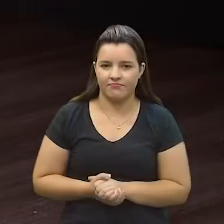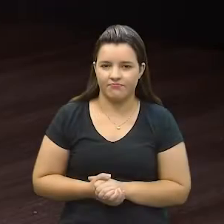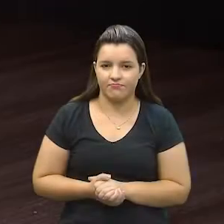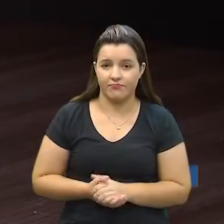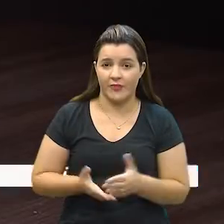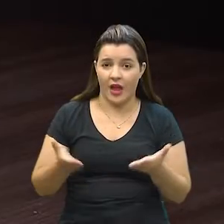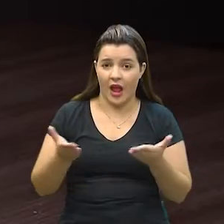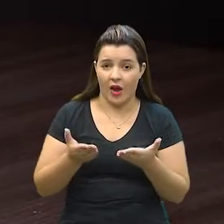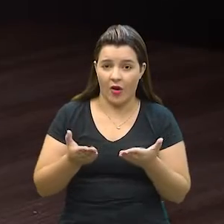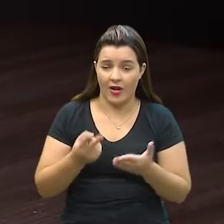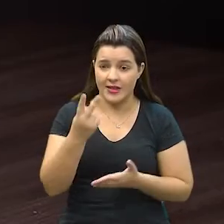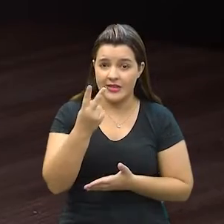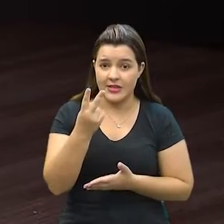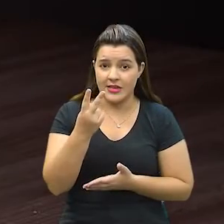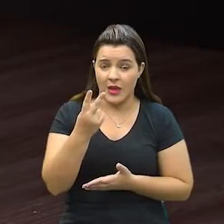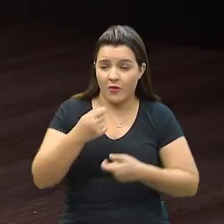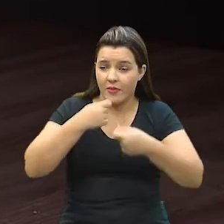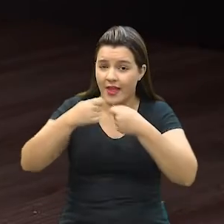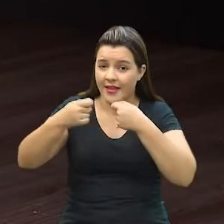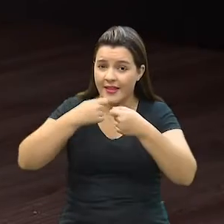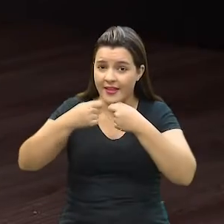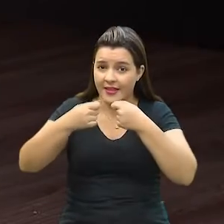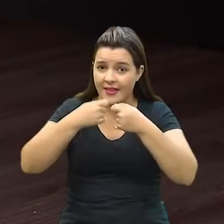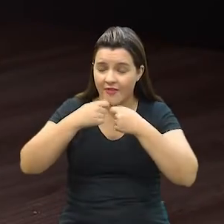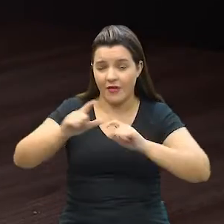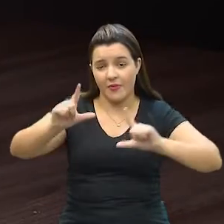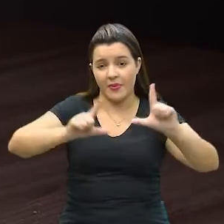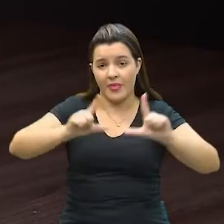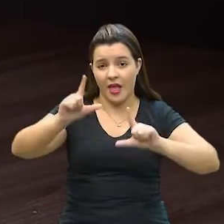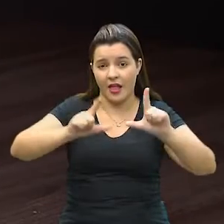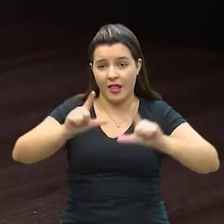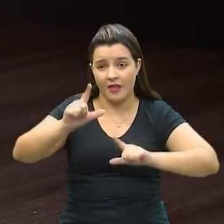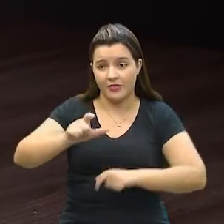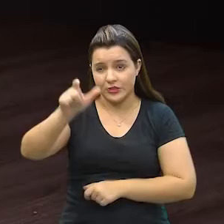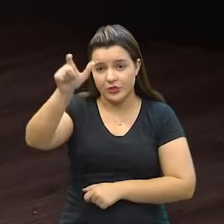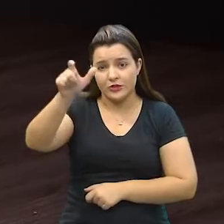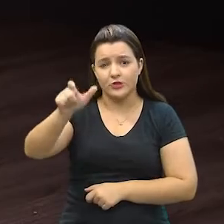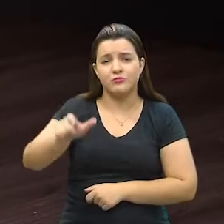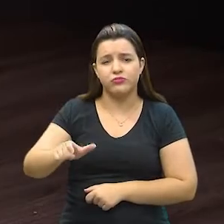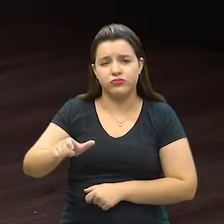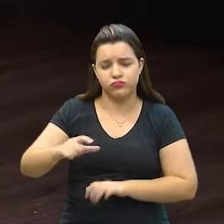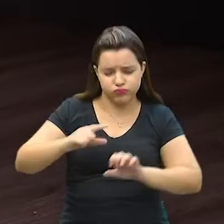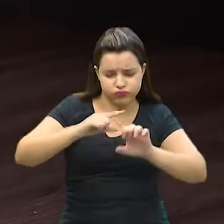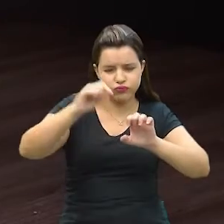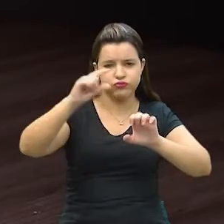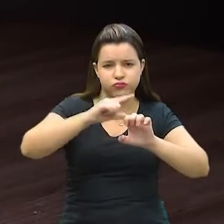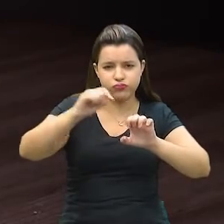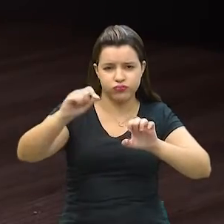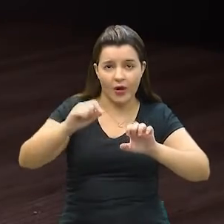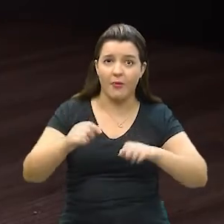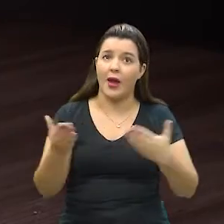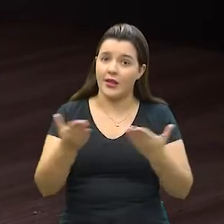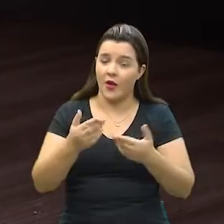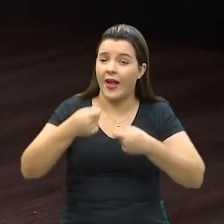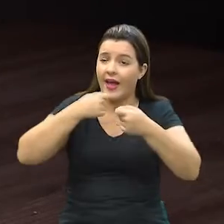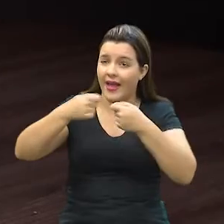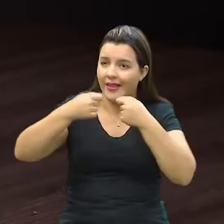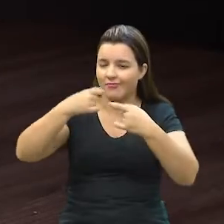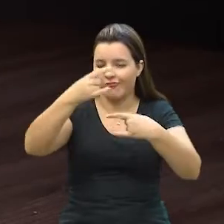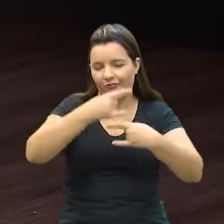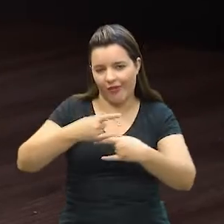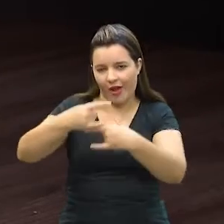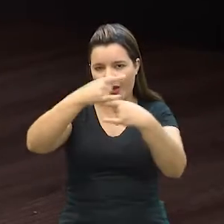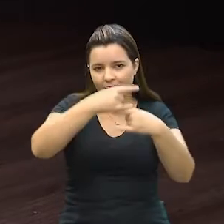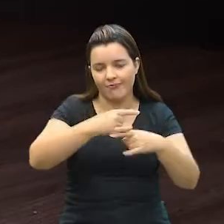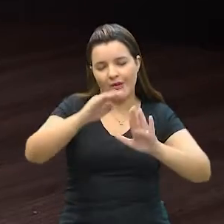Segundo bloco do programa Ser Empreendedor, que traz essa nova proposta, nesse novo formato, com a segurança em relação à transmissão do